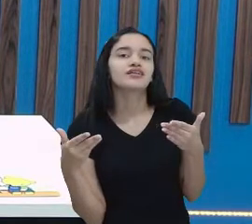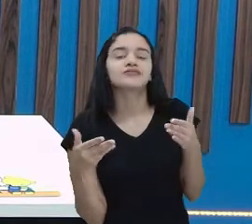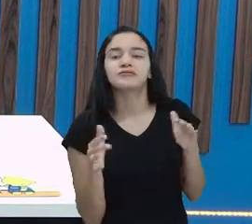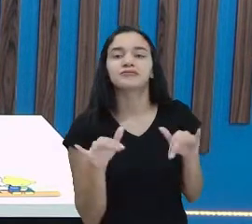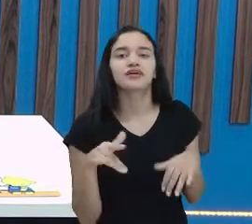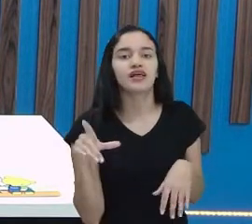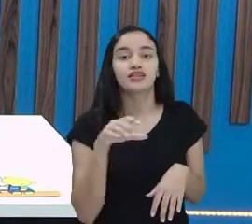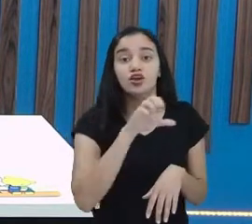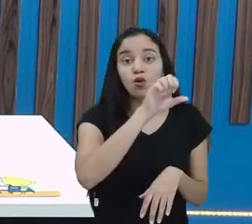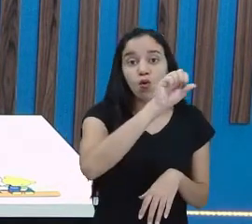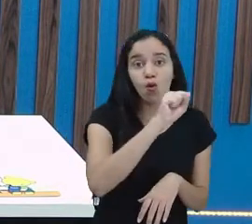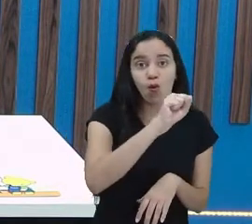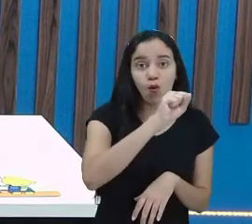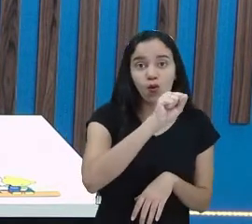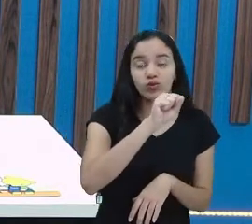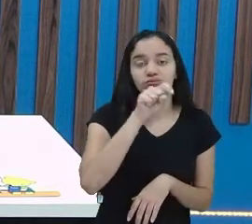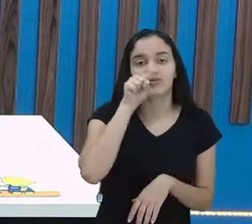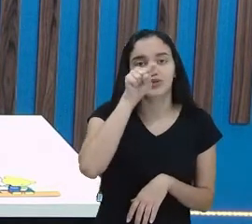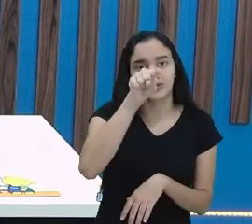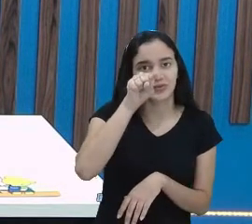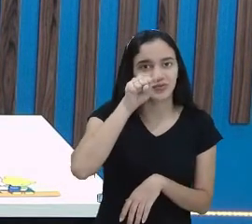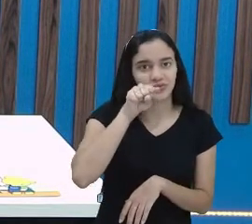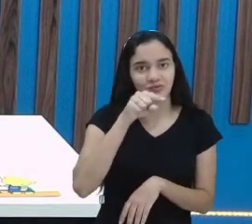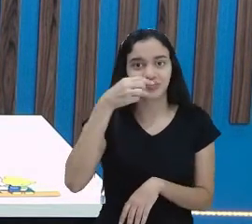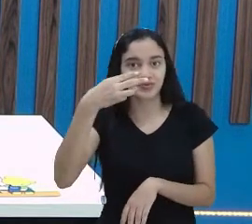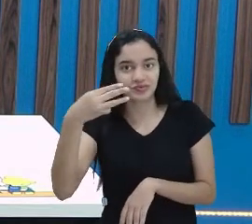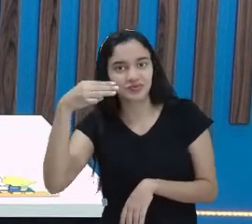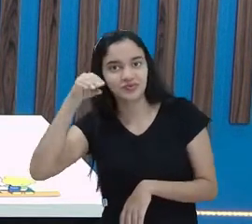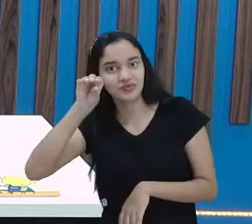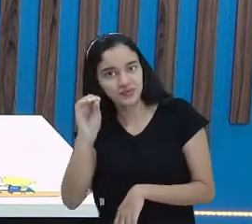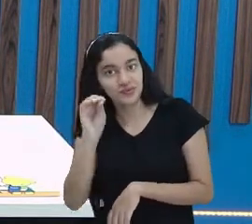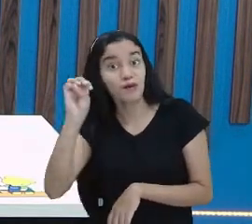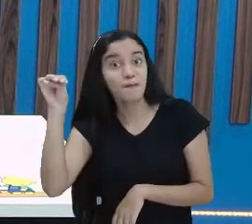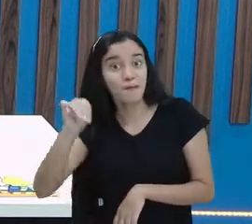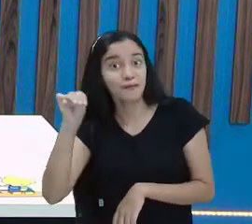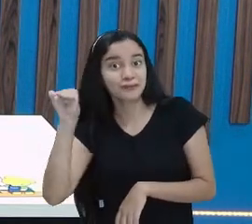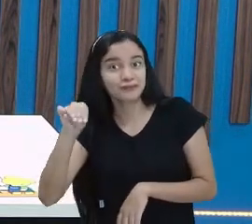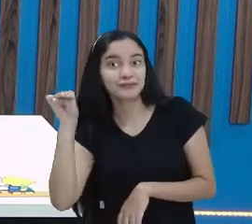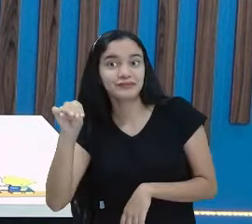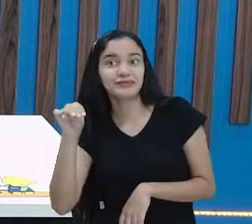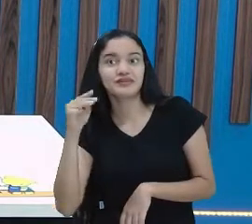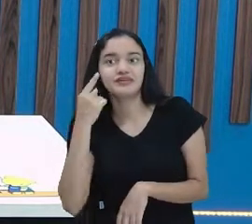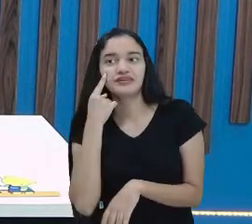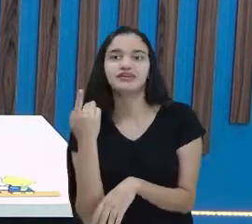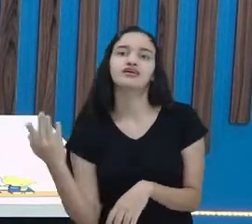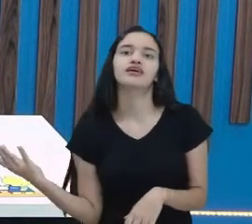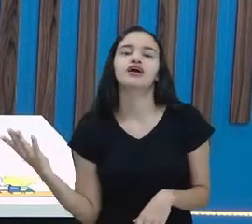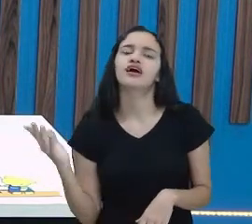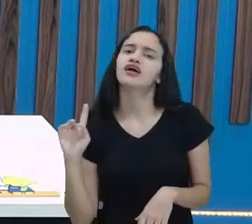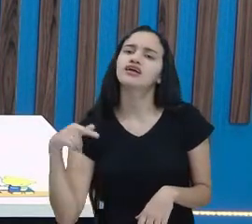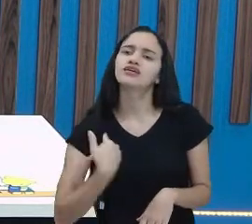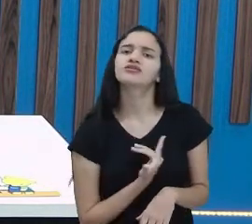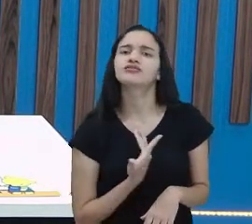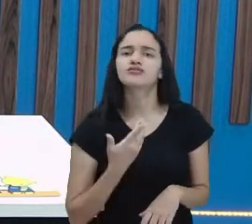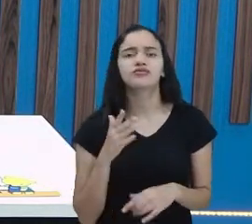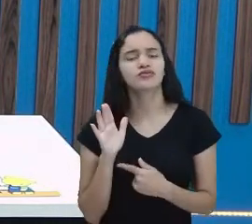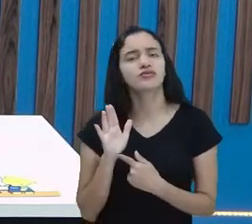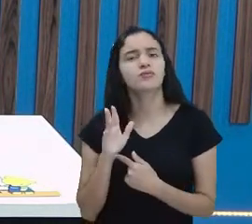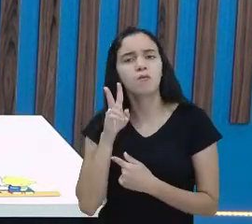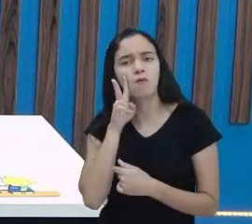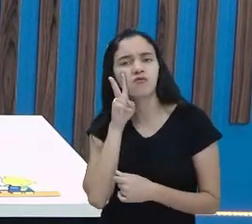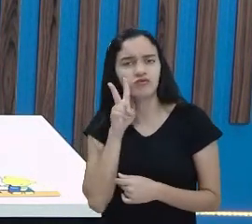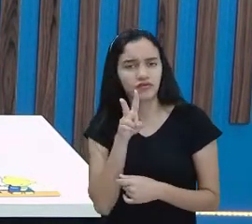tenho 8 horas e 30 minutos. Então, do jeito que a gente vê a hora, a gente